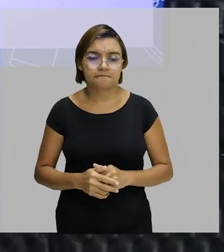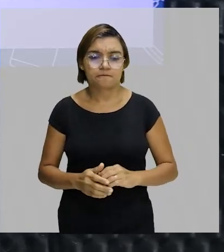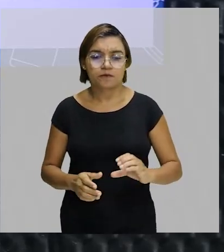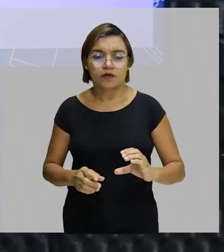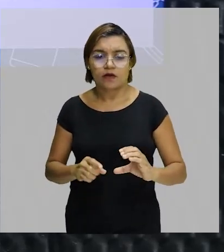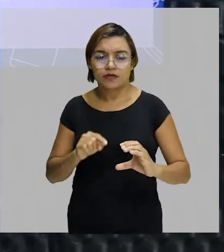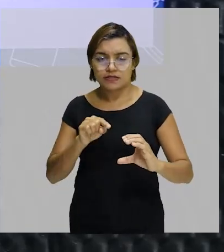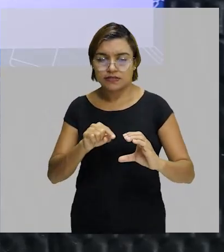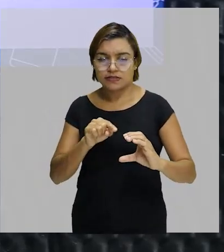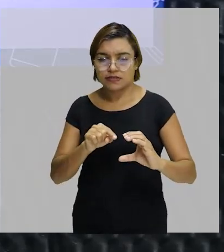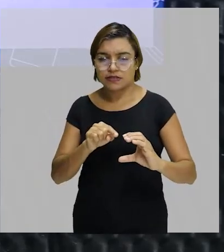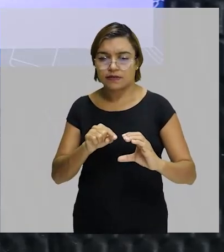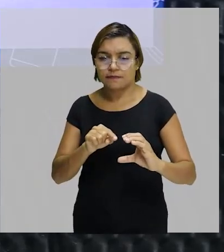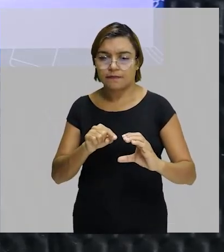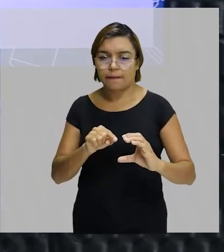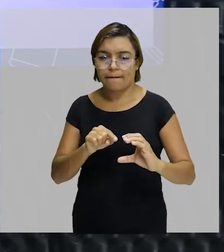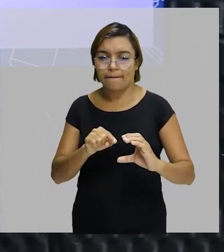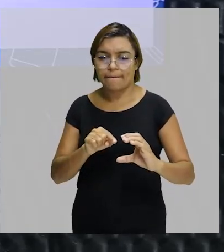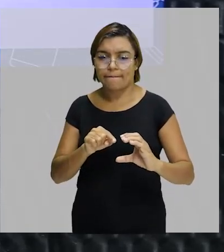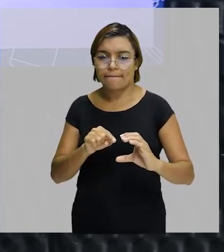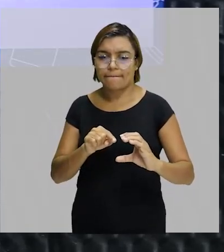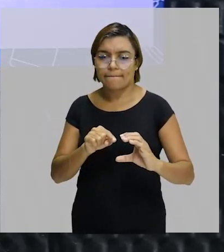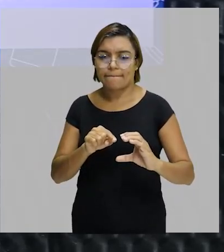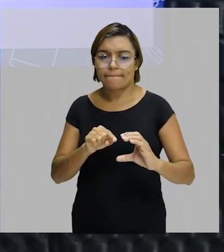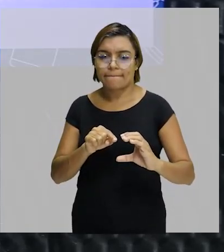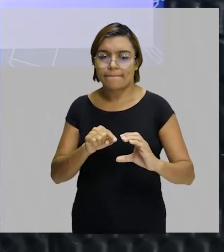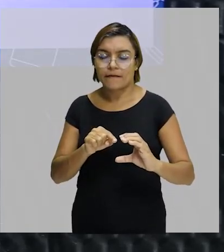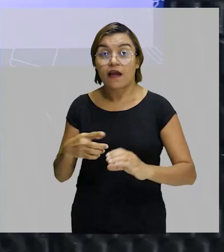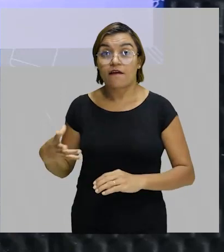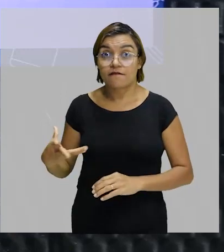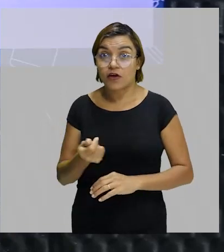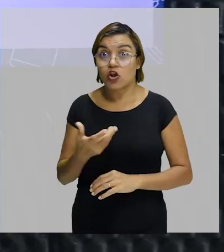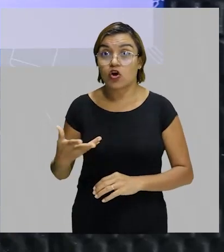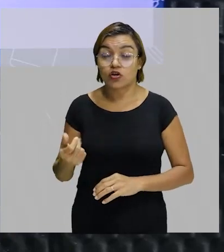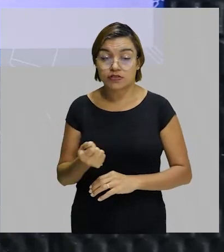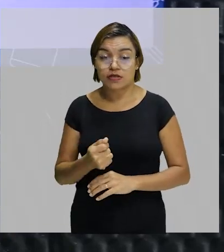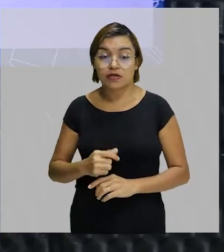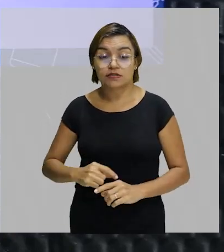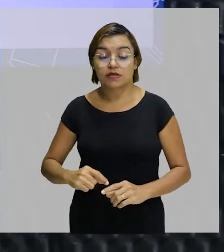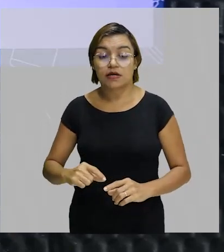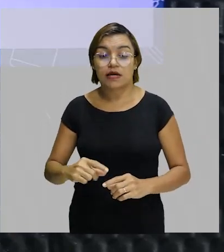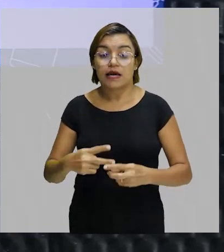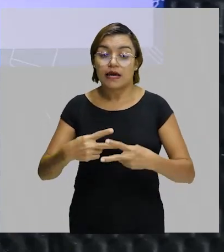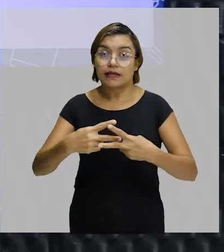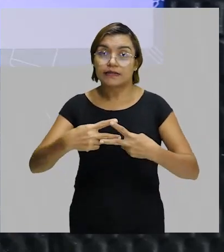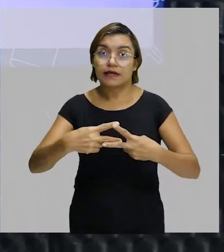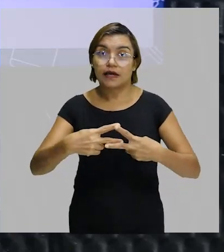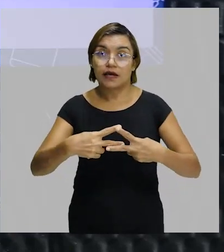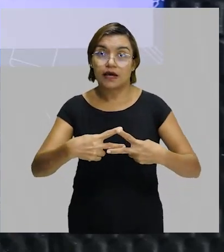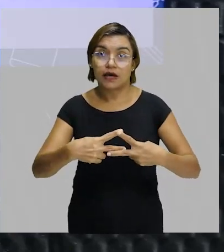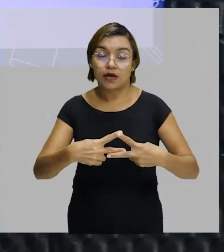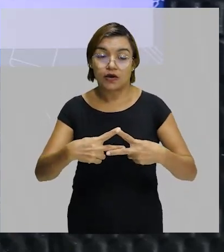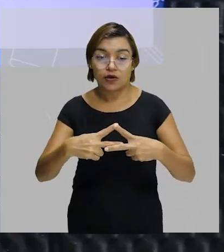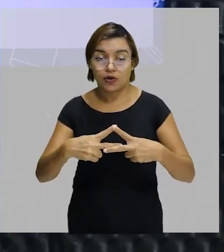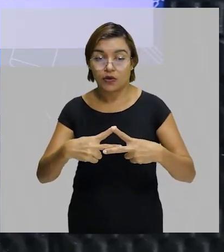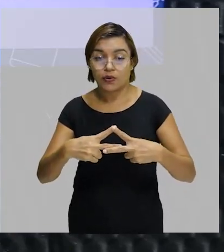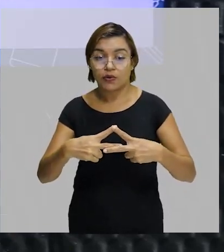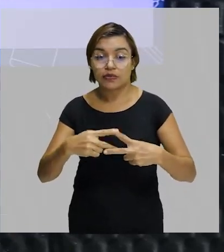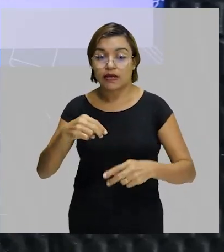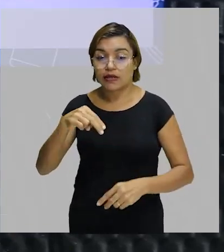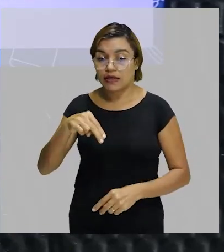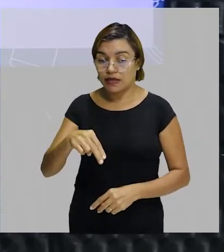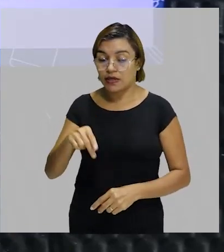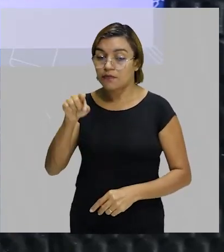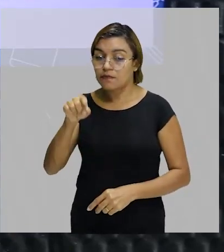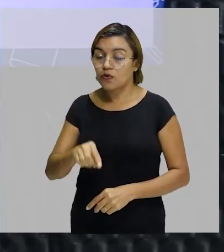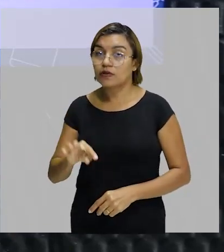vai ser justamente aquela expressão da velocidade, né, ΔN pelo tempo.